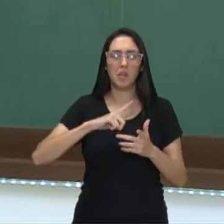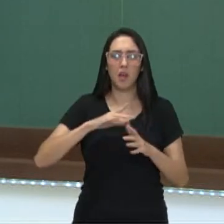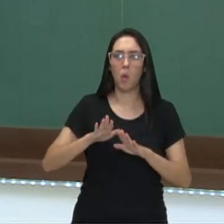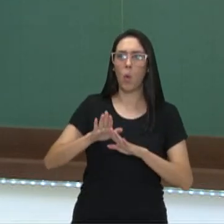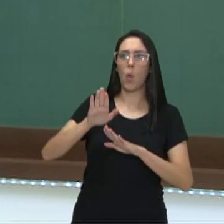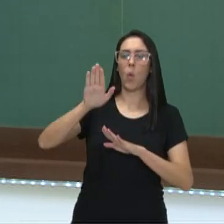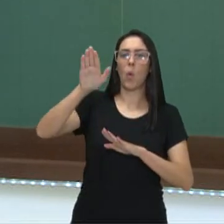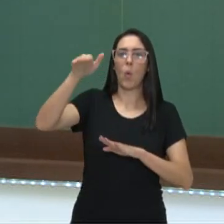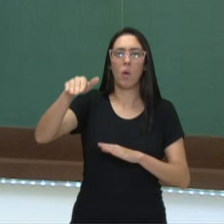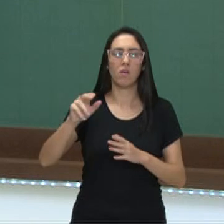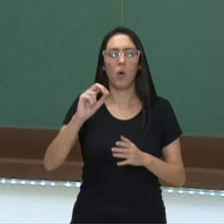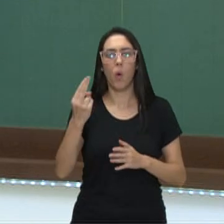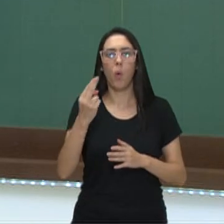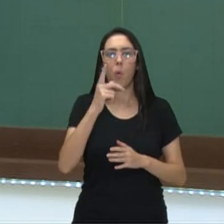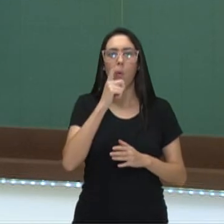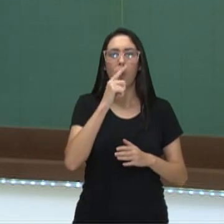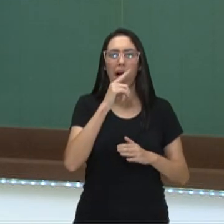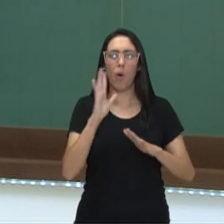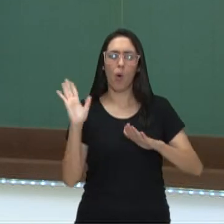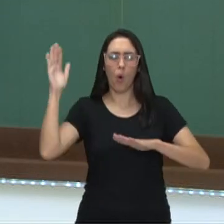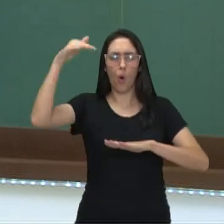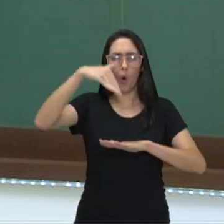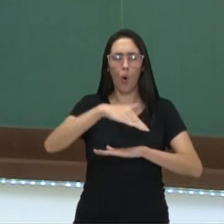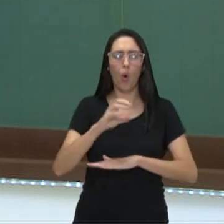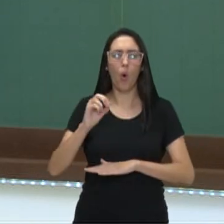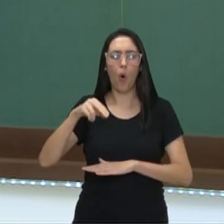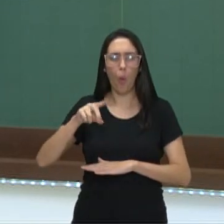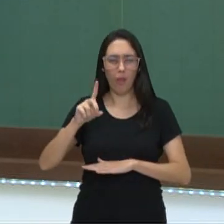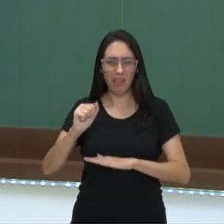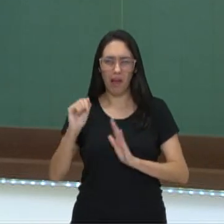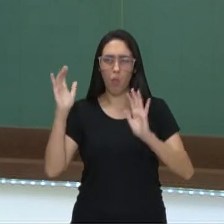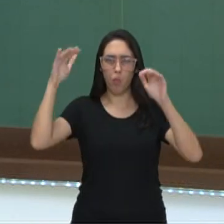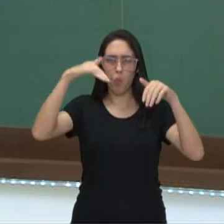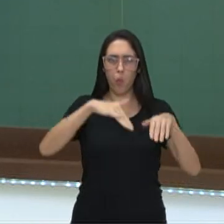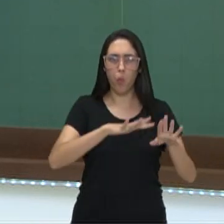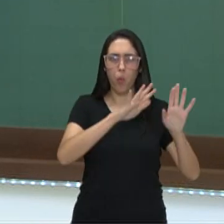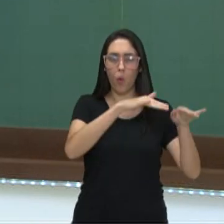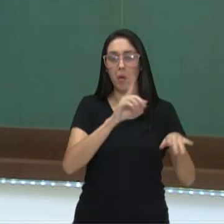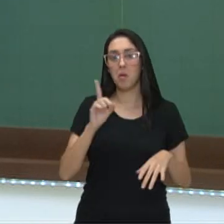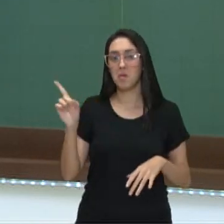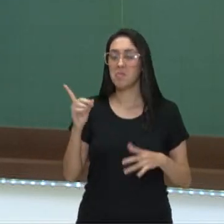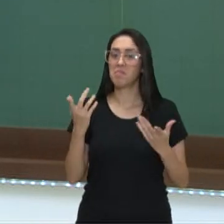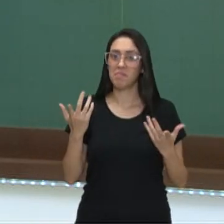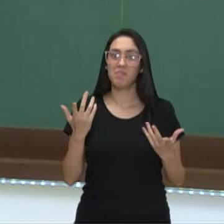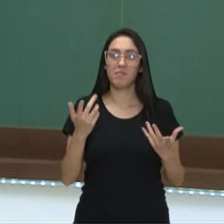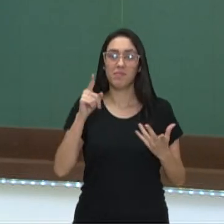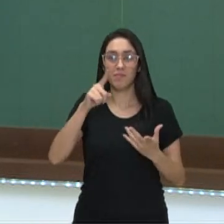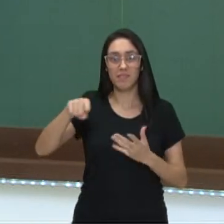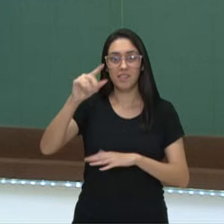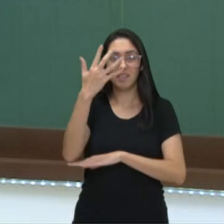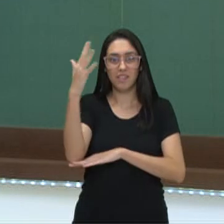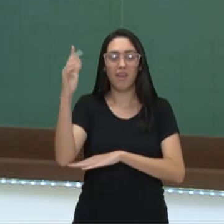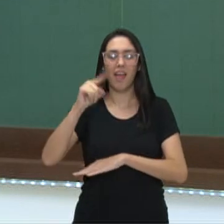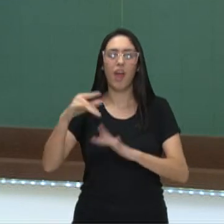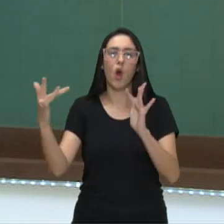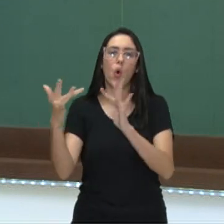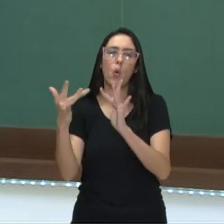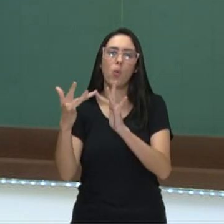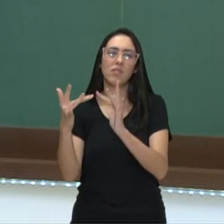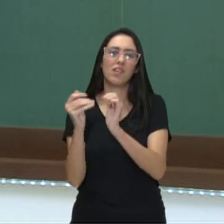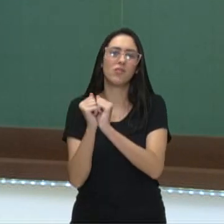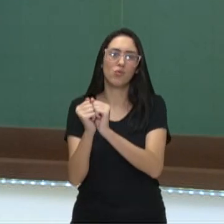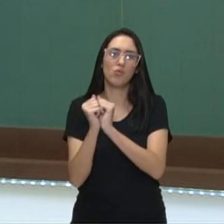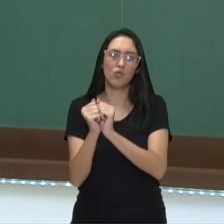relevo, pelas ondas, como no surf, né? Então, a natureza ela é parte essencial da